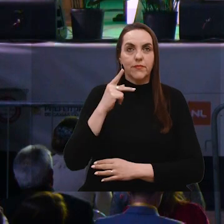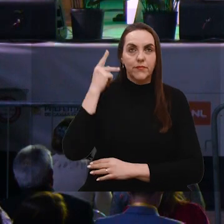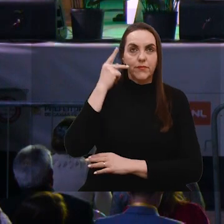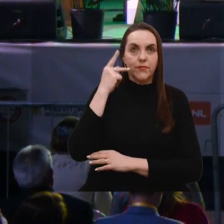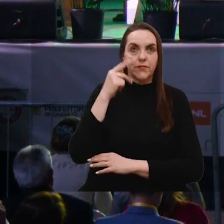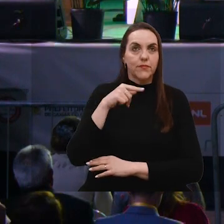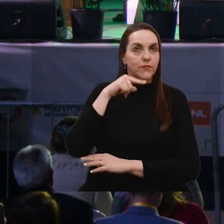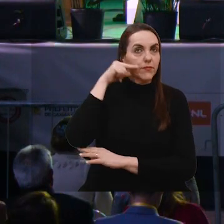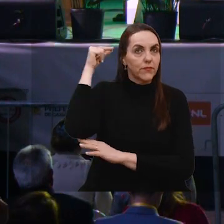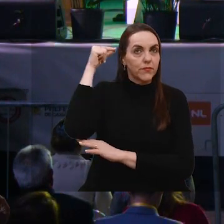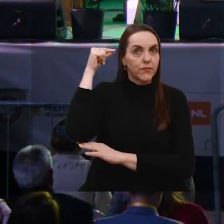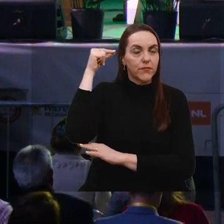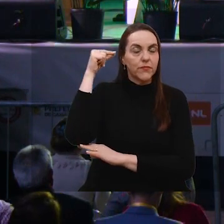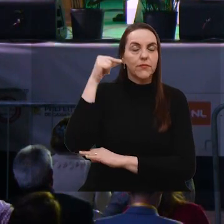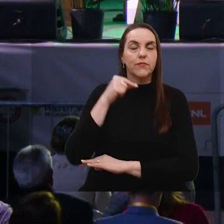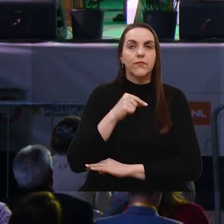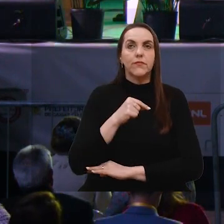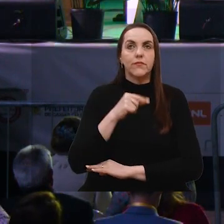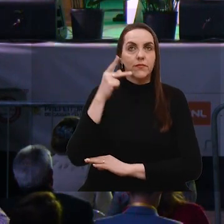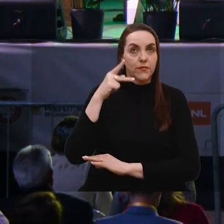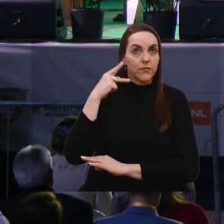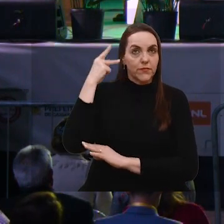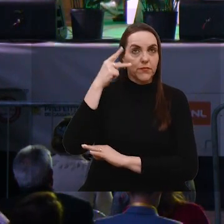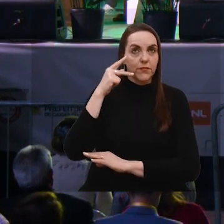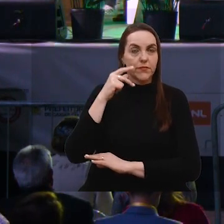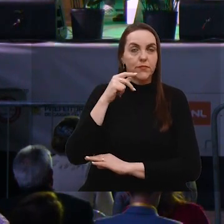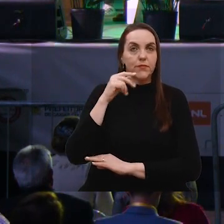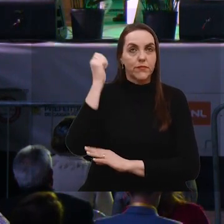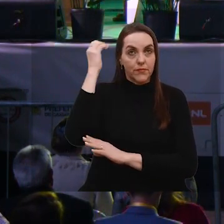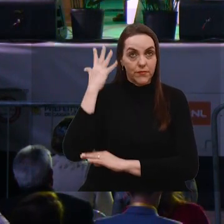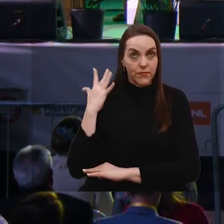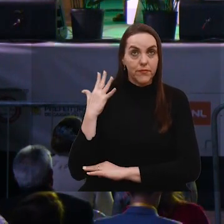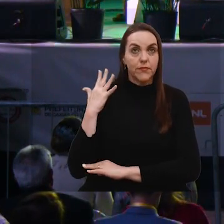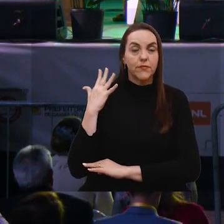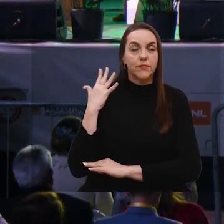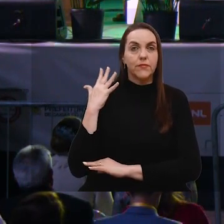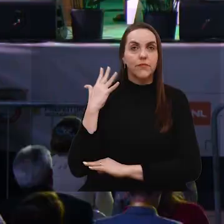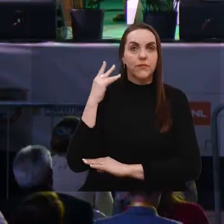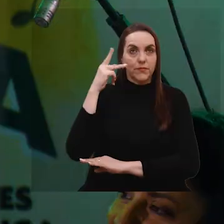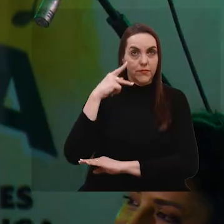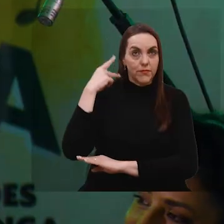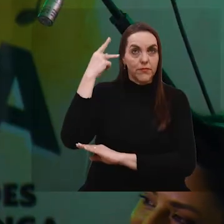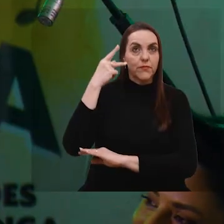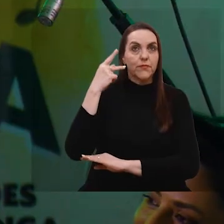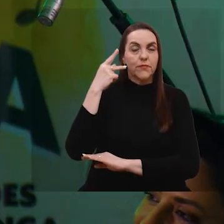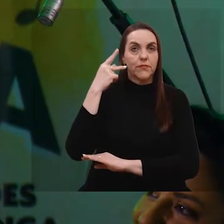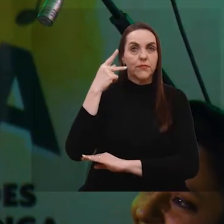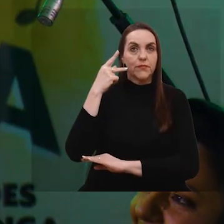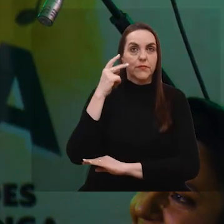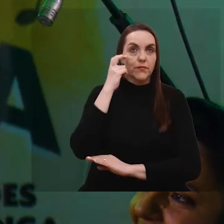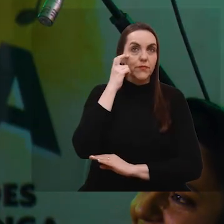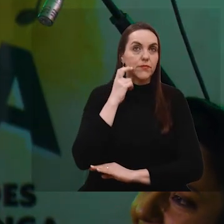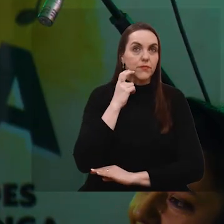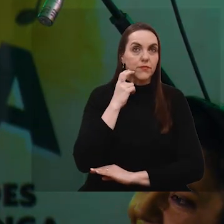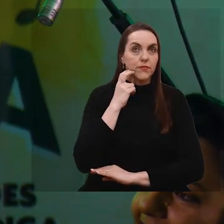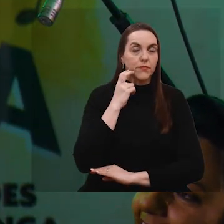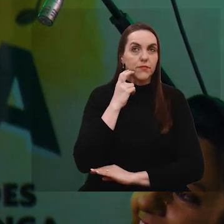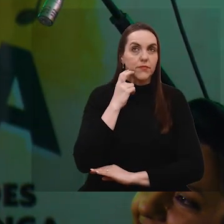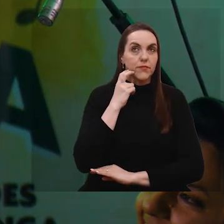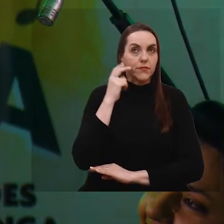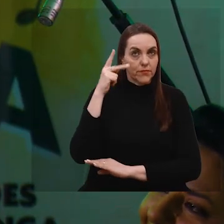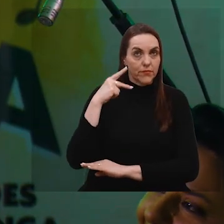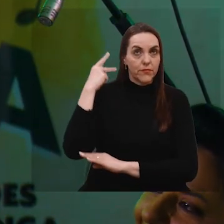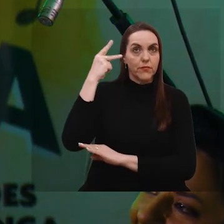Pois não, presidente. Vereador Aldonei Machado, vereadora Daiane Mello, vereador